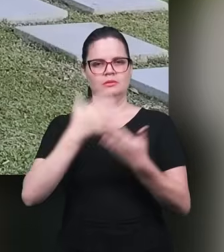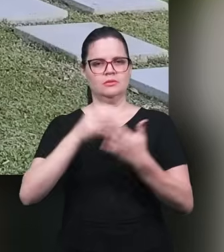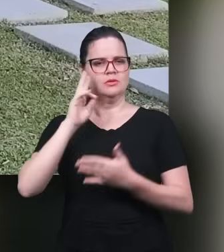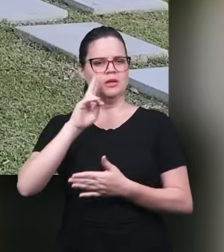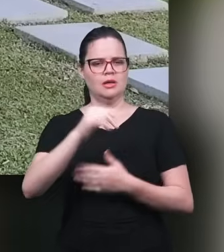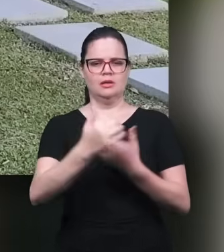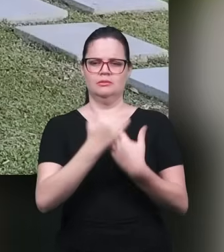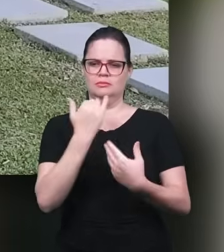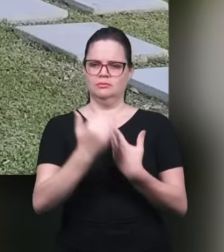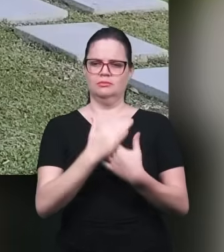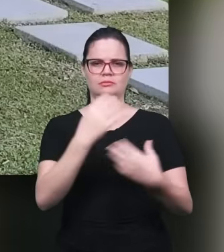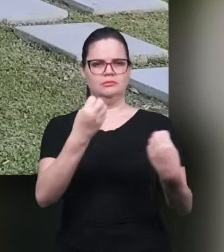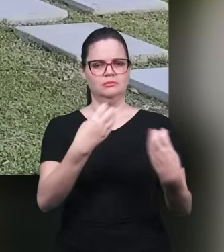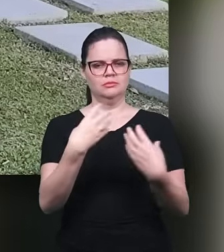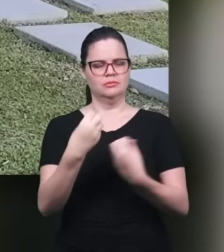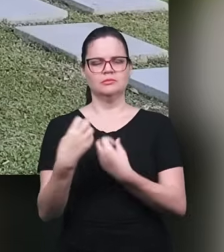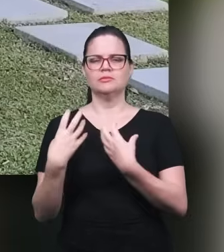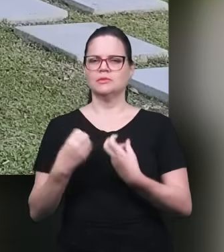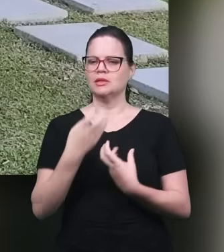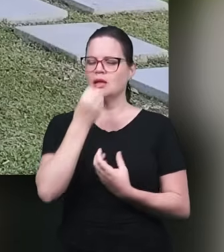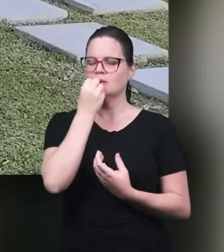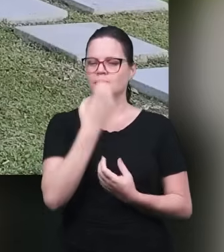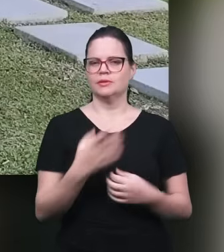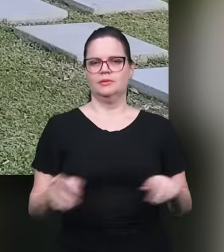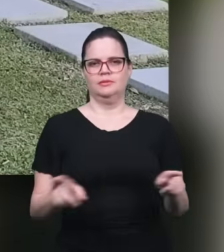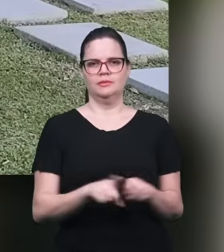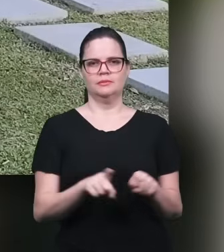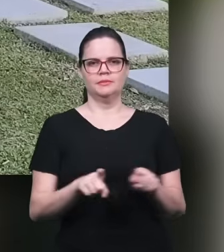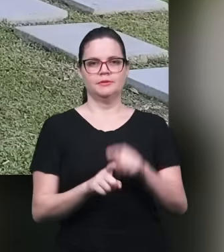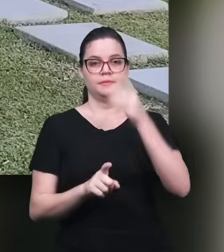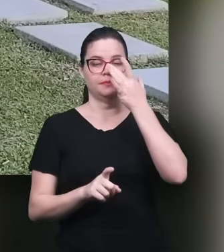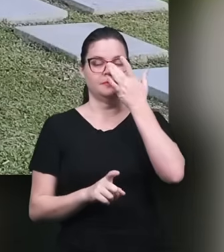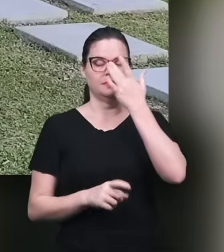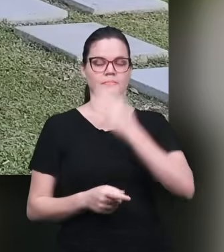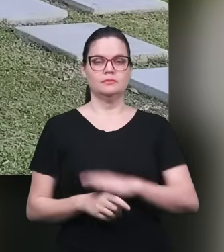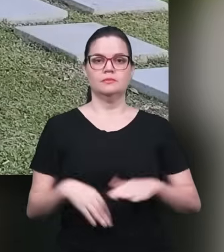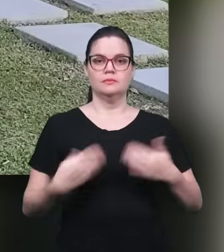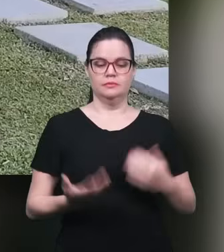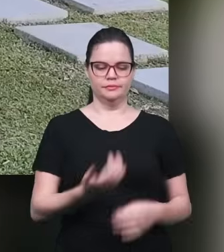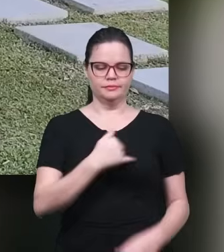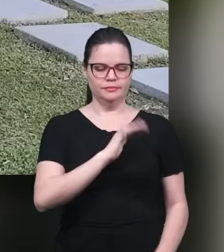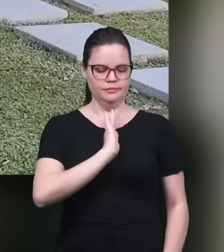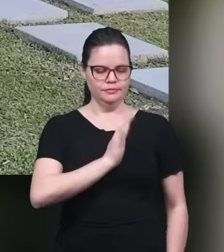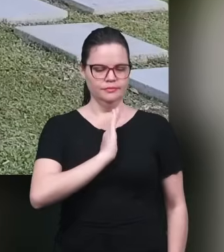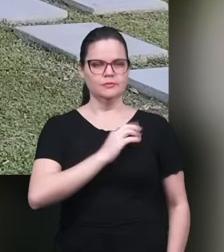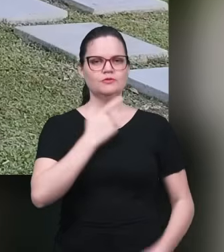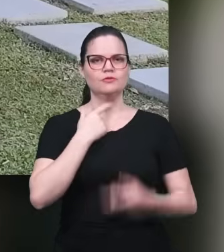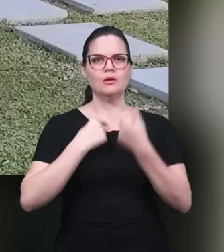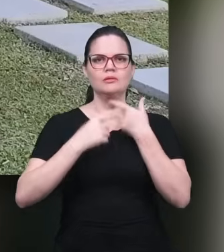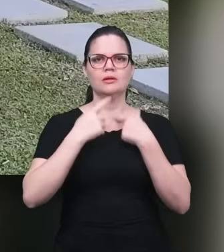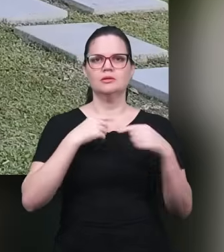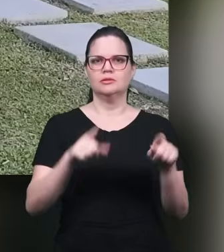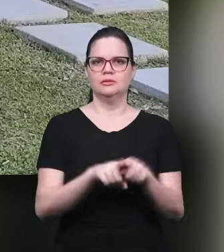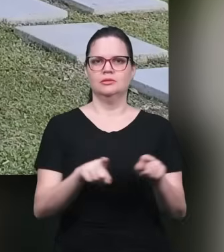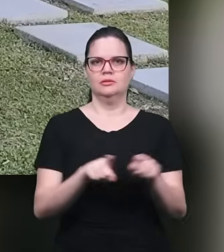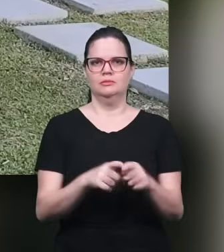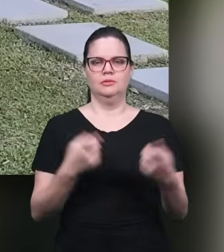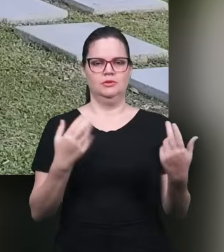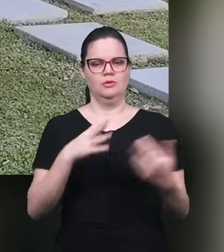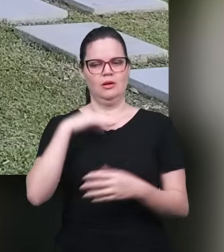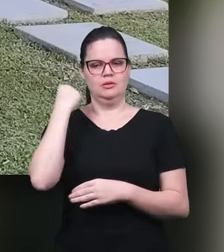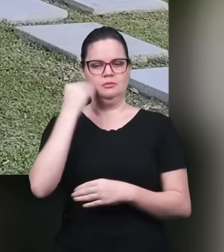do Senhor. Esses irmãos nos ensinaram muito e isso gerou no meu coração um grande desejo de também desfrutar